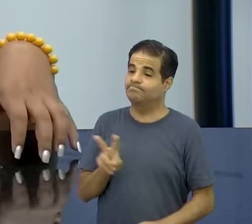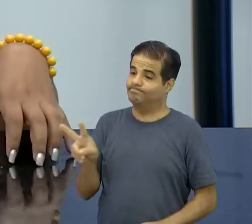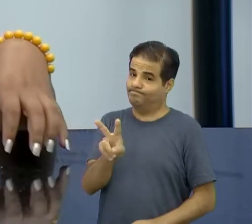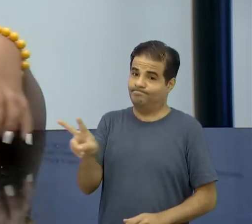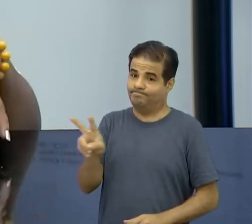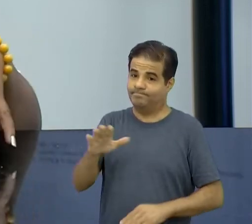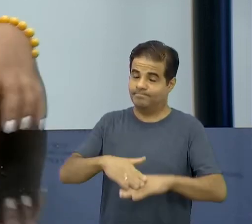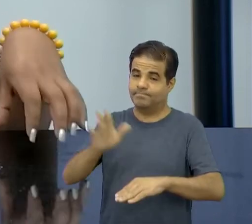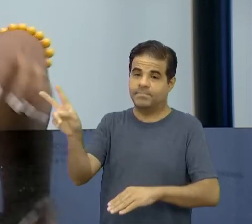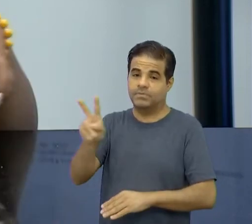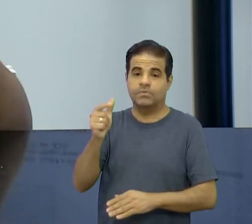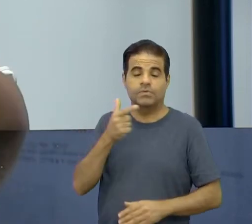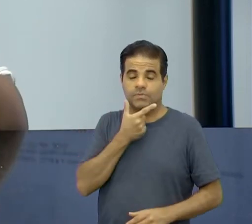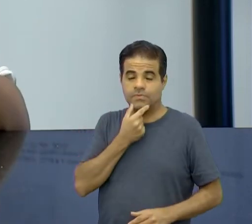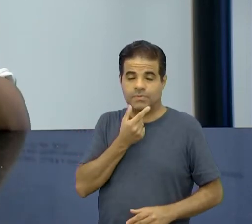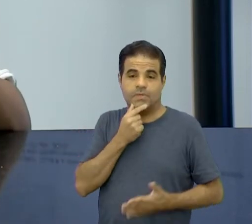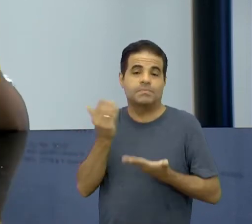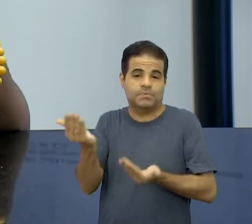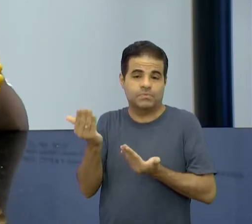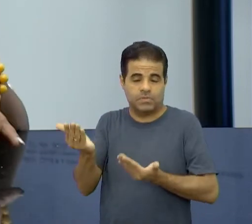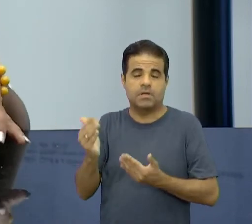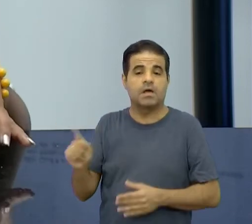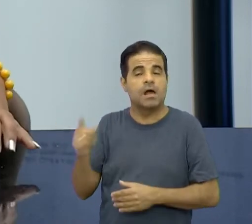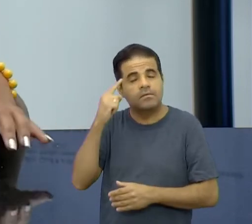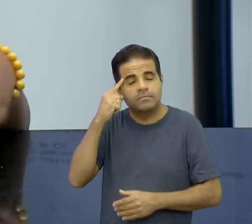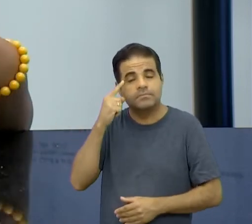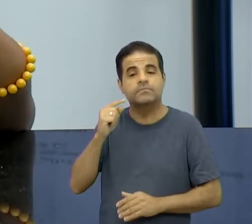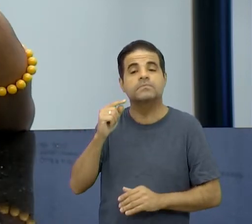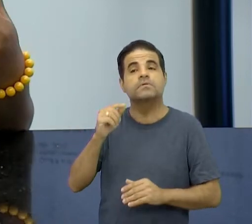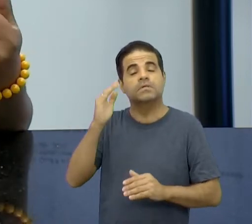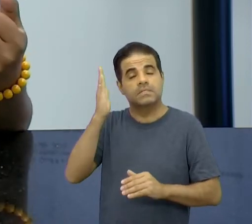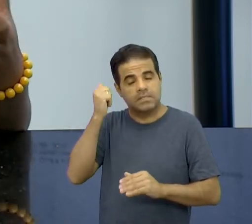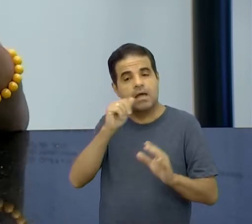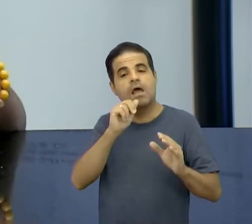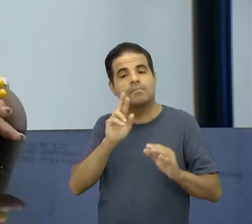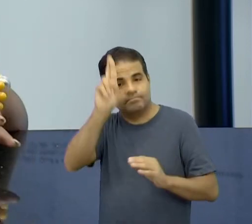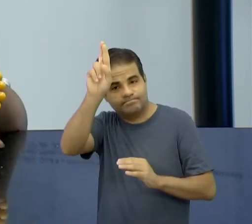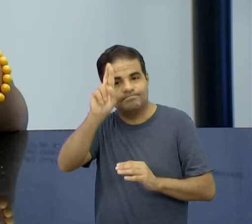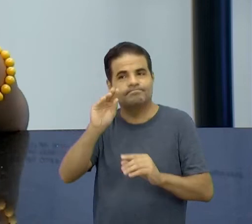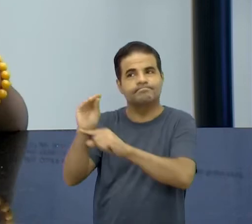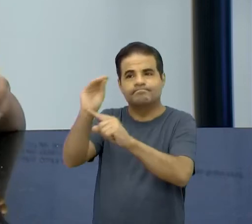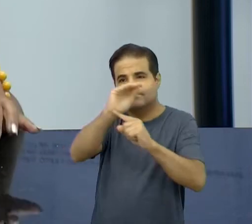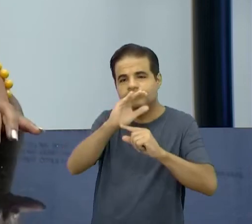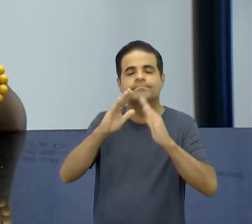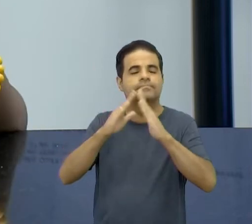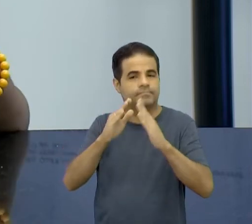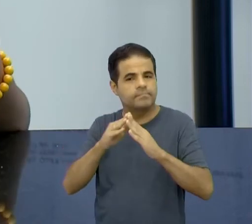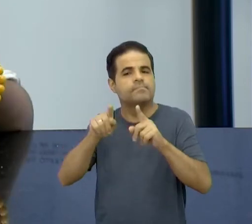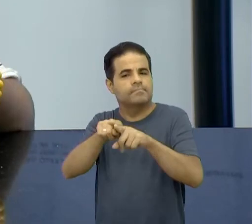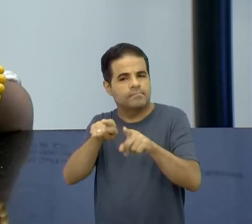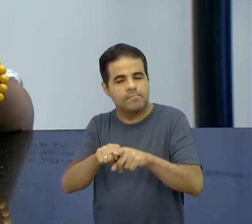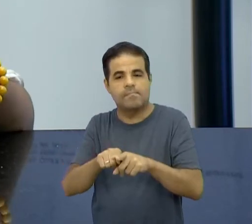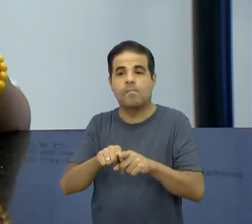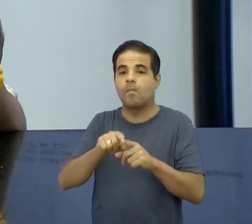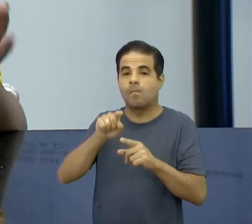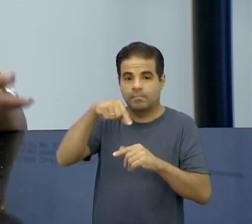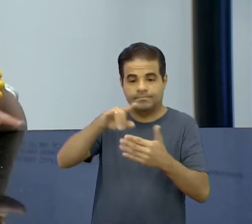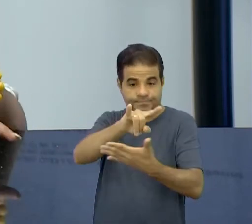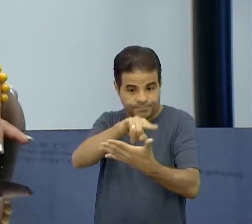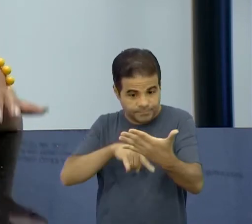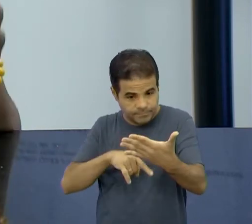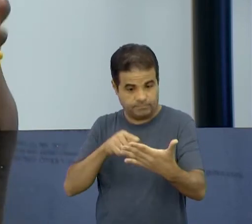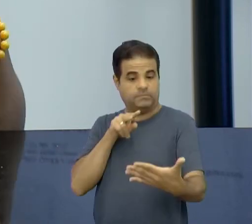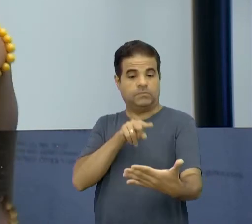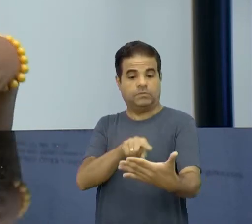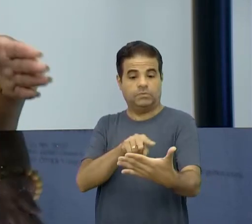são deles, os 2 jovens. Então eles cuidam nesse contexto, em cuidar da casa e também, quando a conta chega, eles são